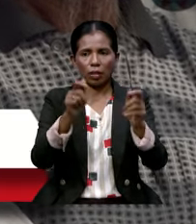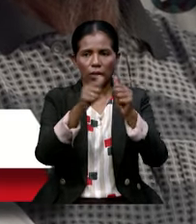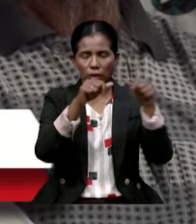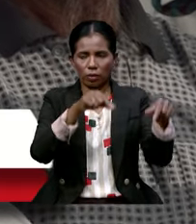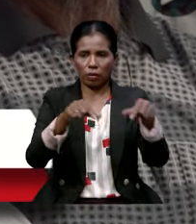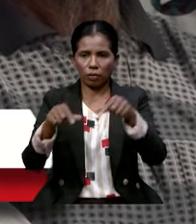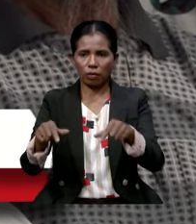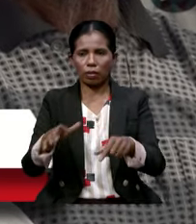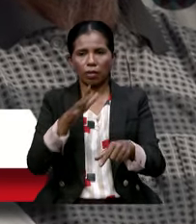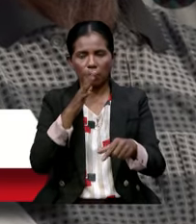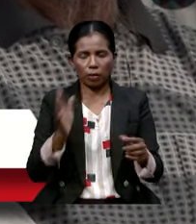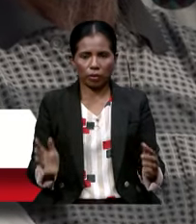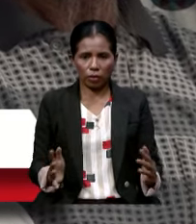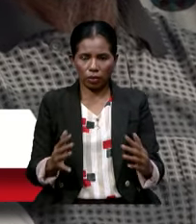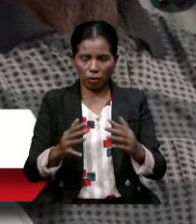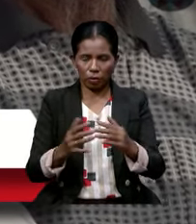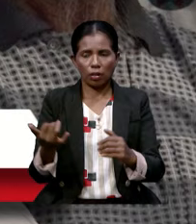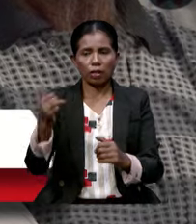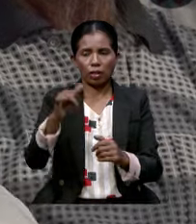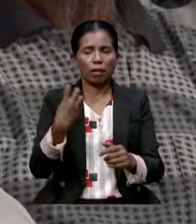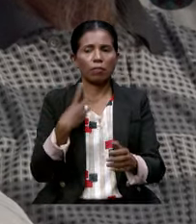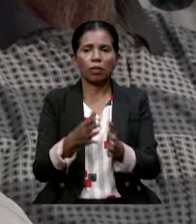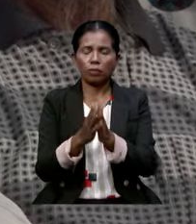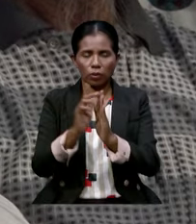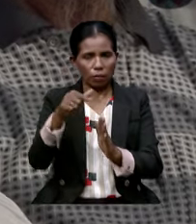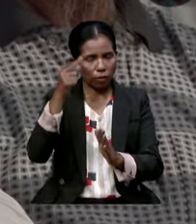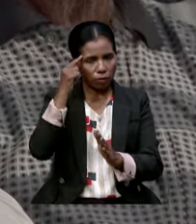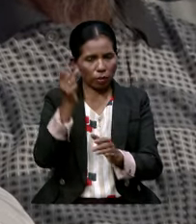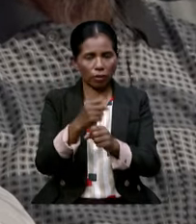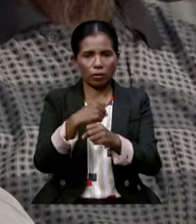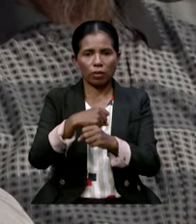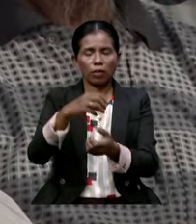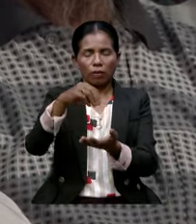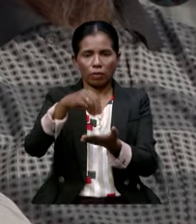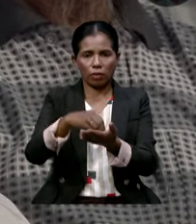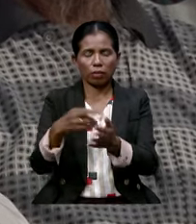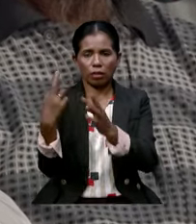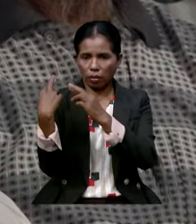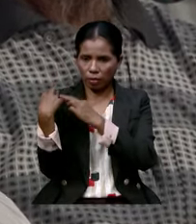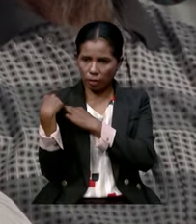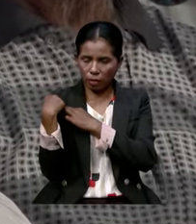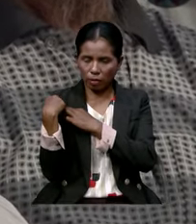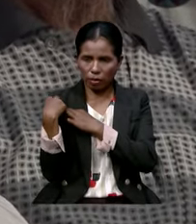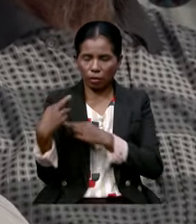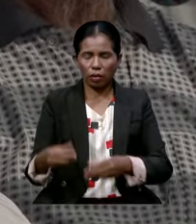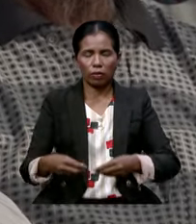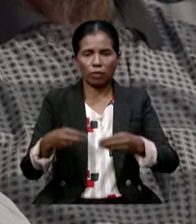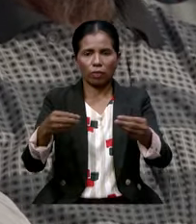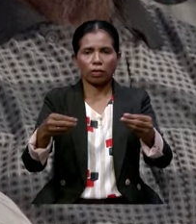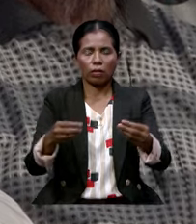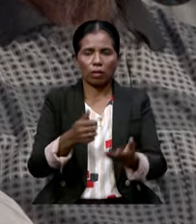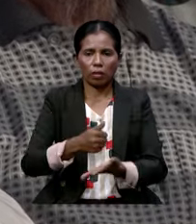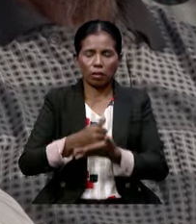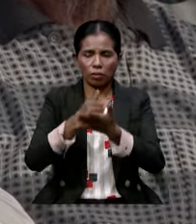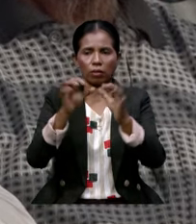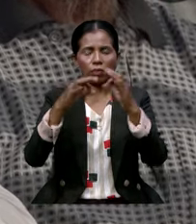no INAM e sem rua Sira. A mim nos recomenda que o governo ignora a minha obrigação a tu fornece assistência para